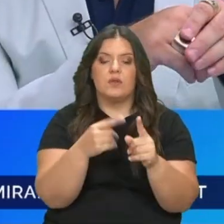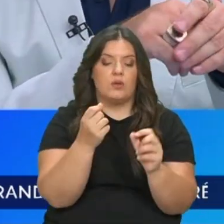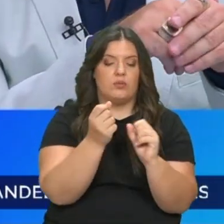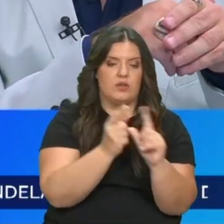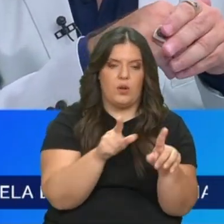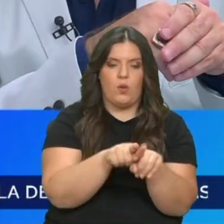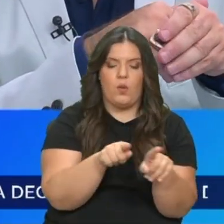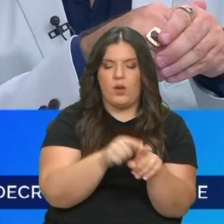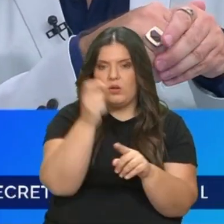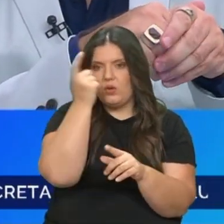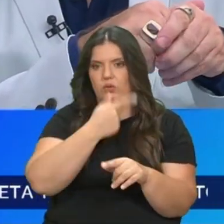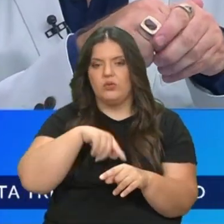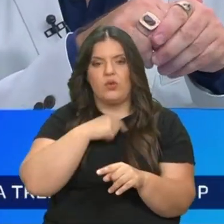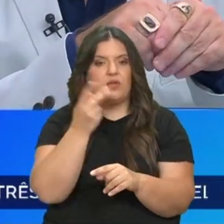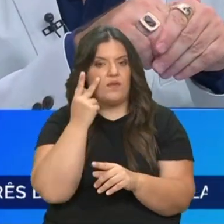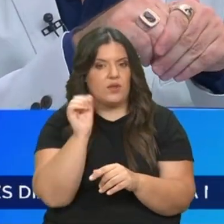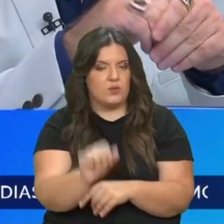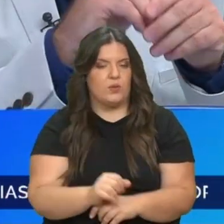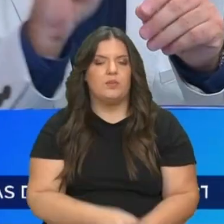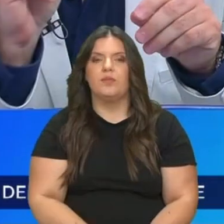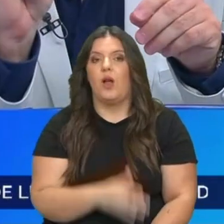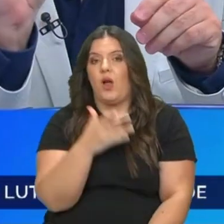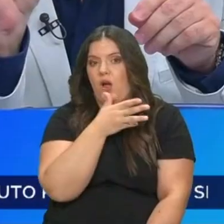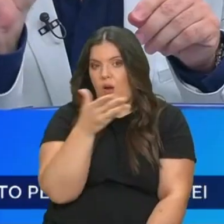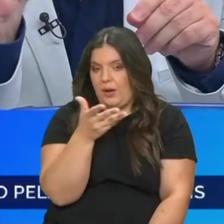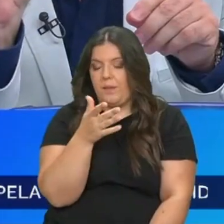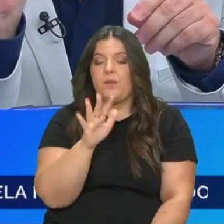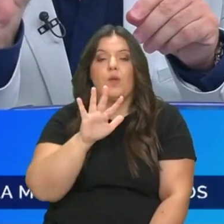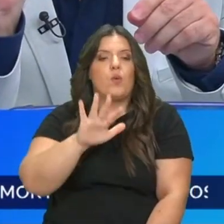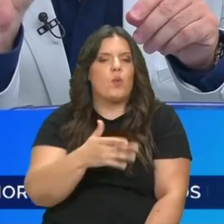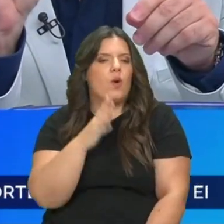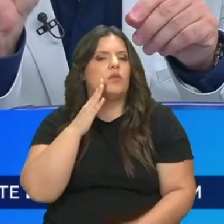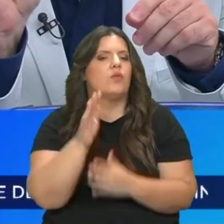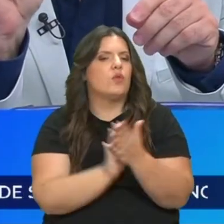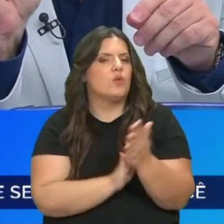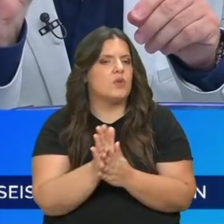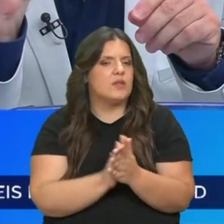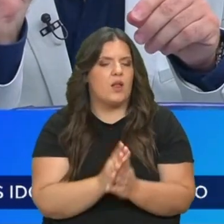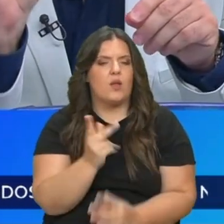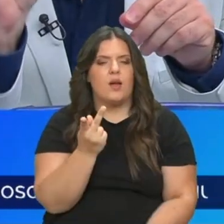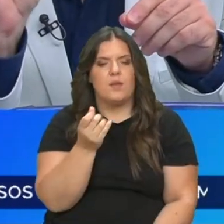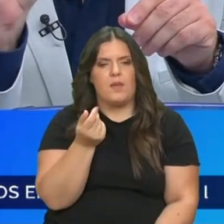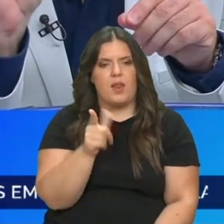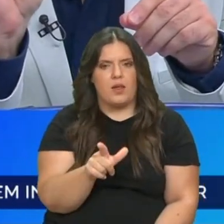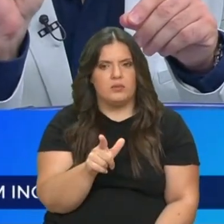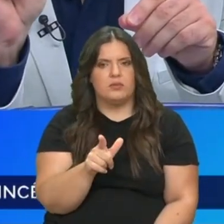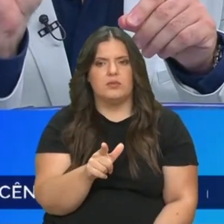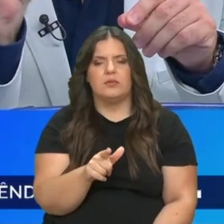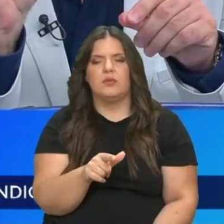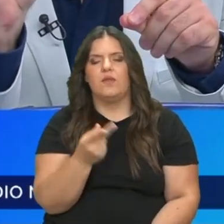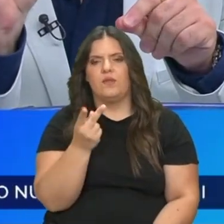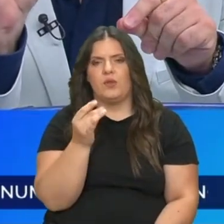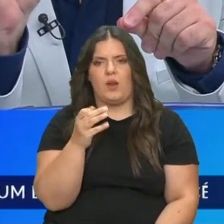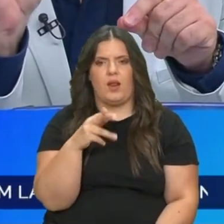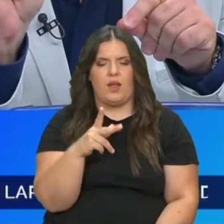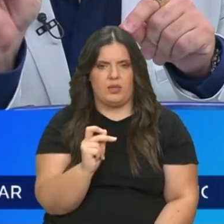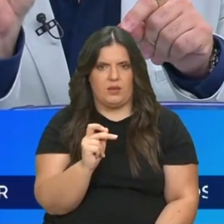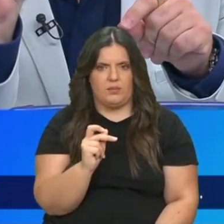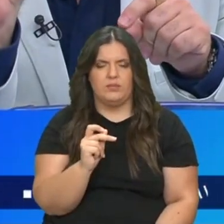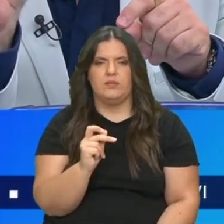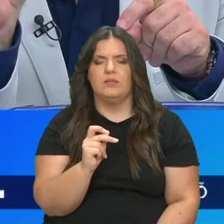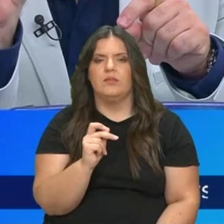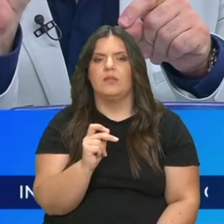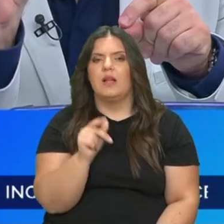como o nosso próprio Sol ao longo da sua vida. Ora, quando foi utilizado o Hubble e o ultravioleta, no comprimento de onda do